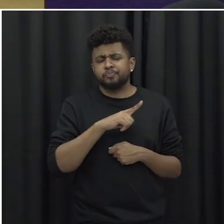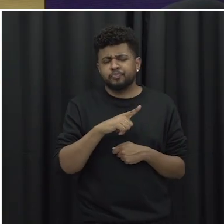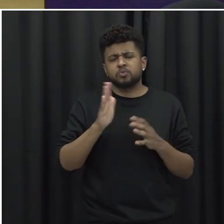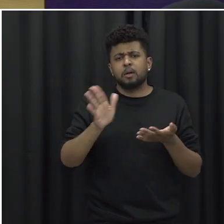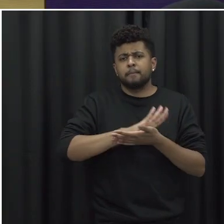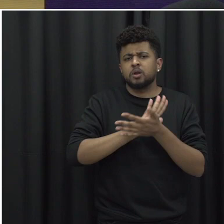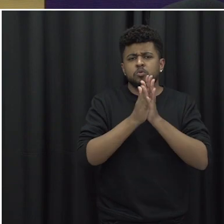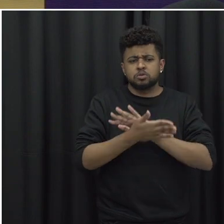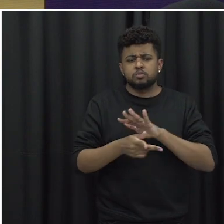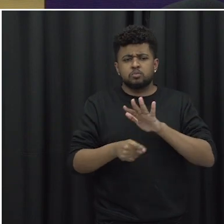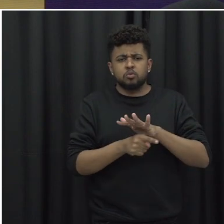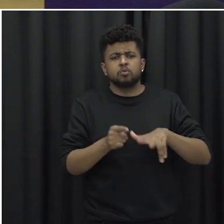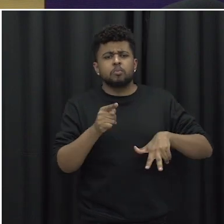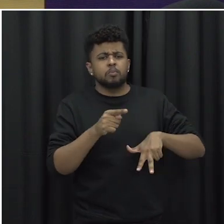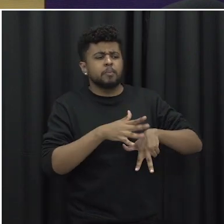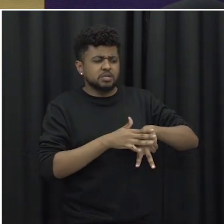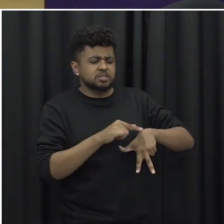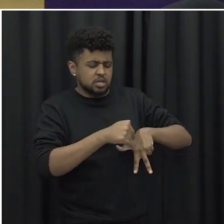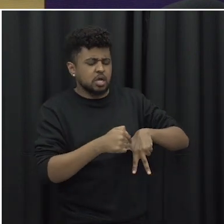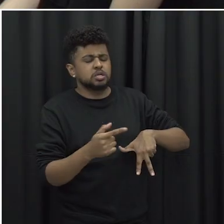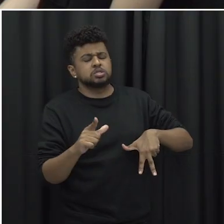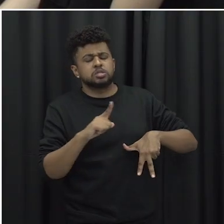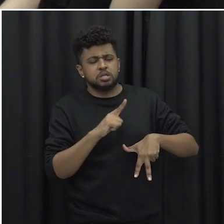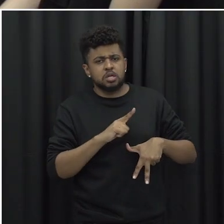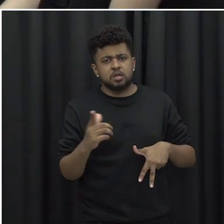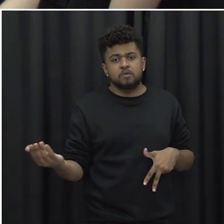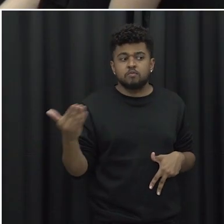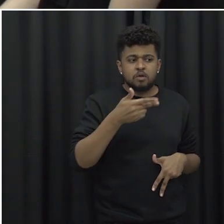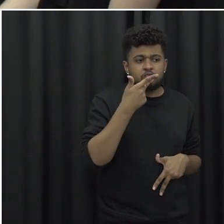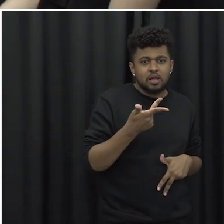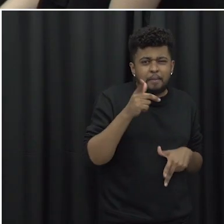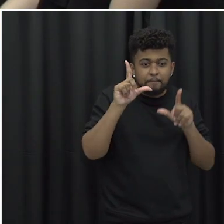por causa achando que alguém vai ouvir ele falar.